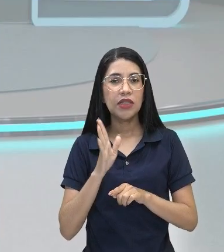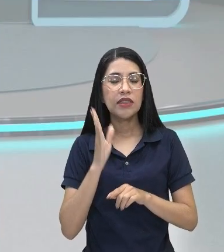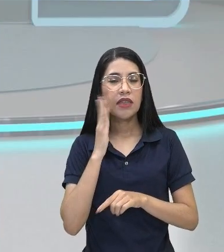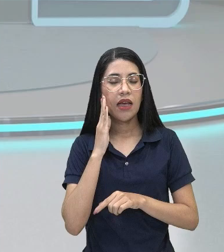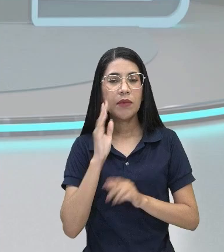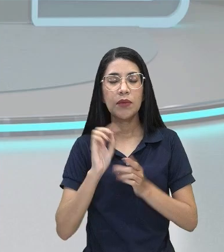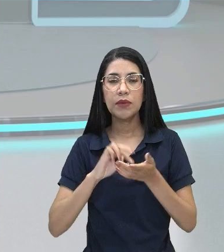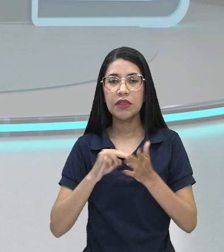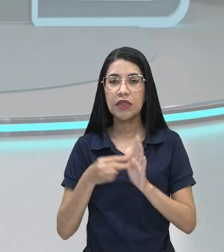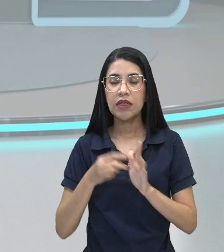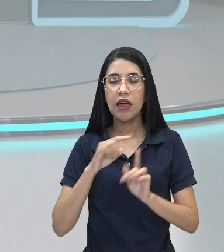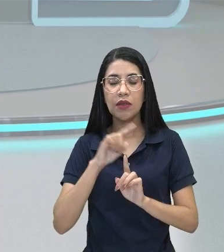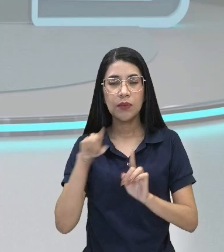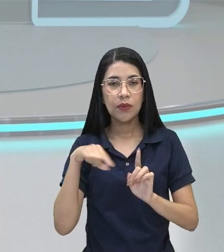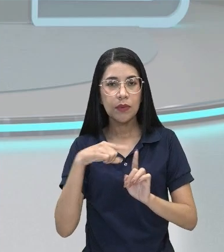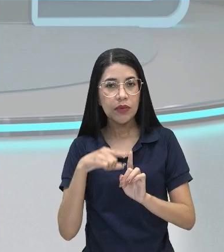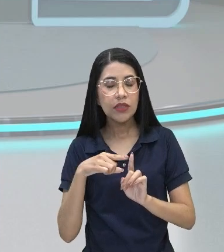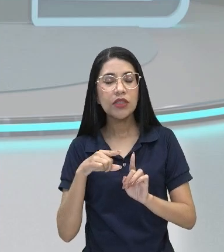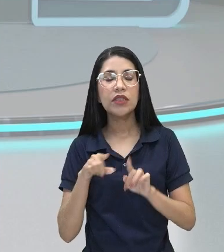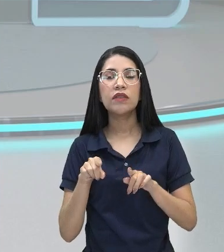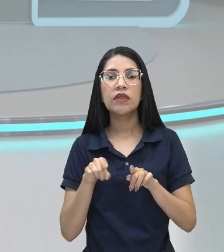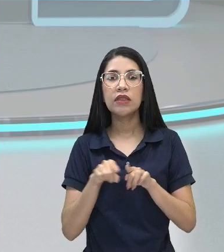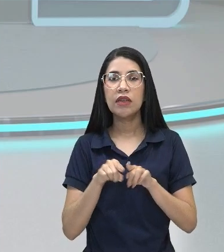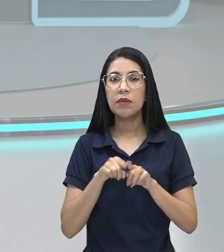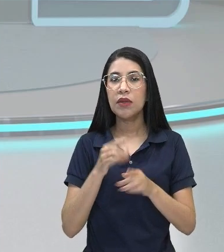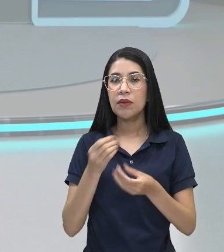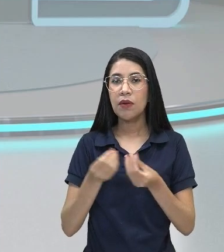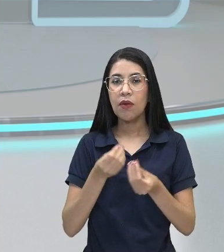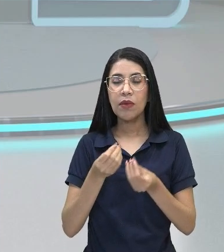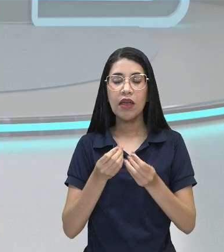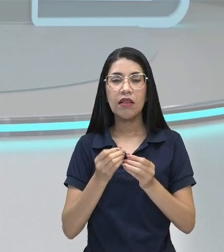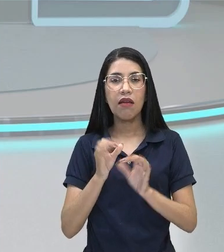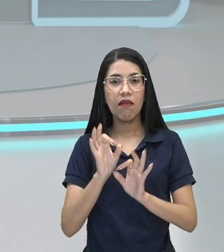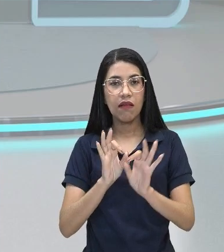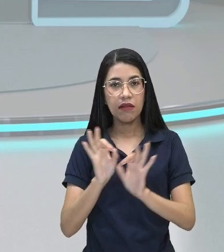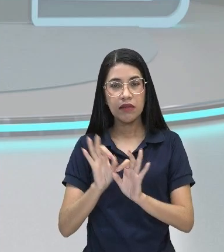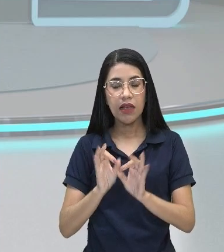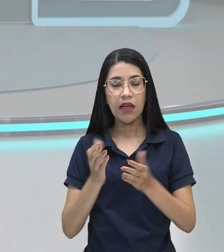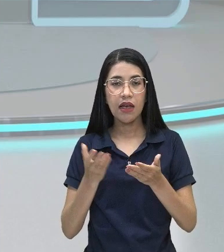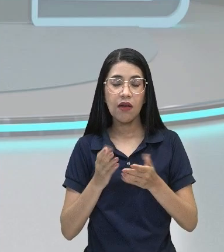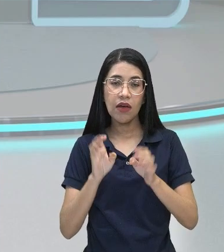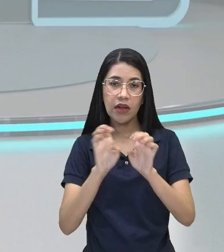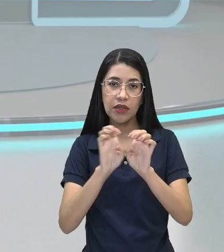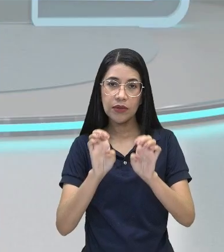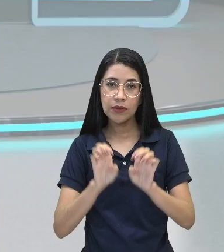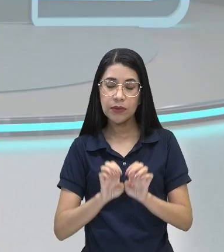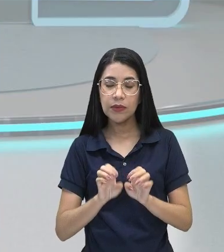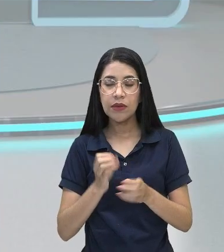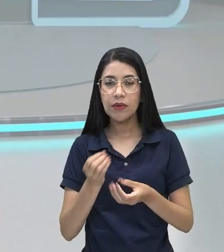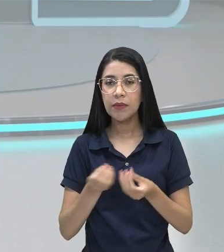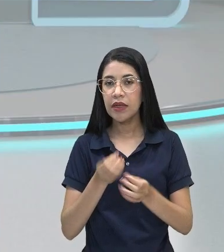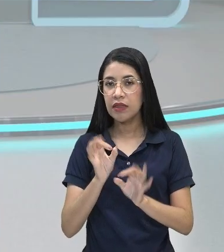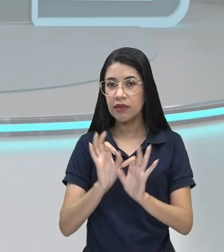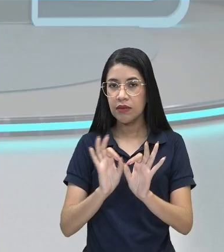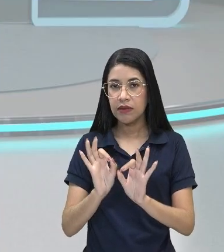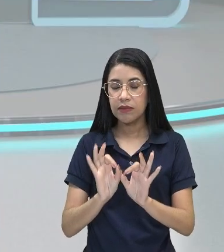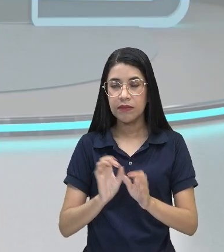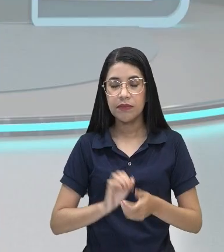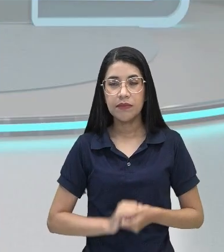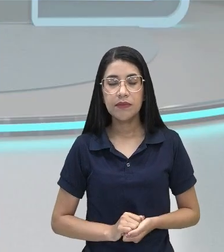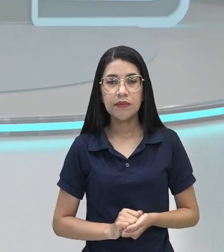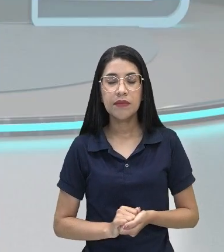qual é o objetivo da resenha, como ela é constituída? Então vamos agora ver a sua estrutura. Bem,